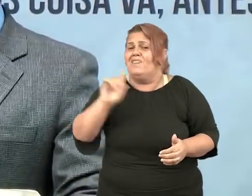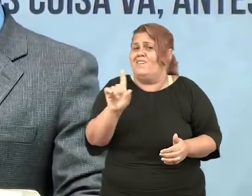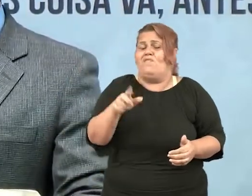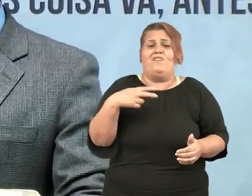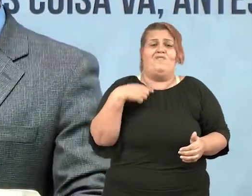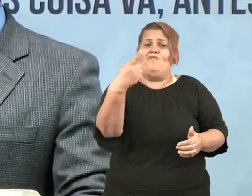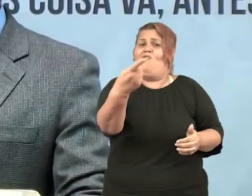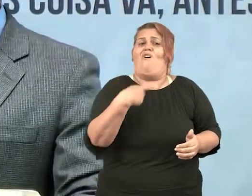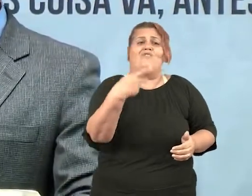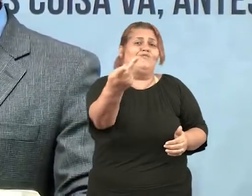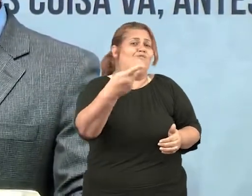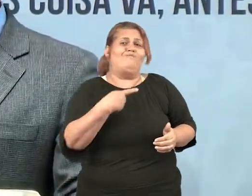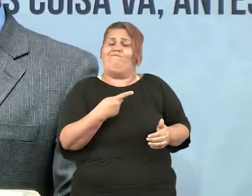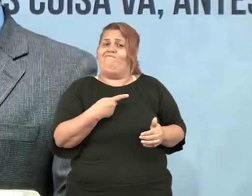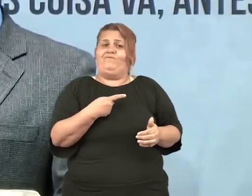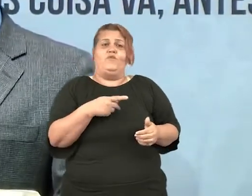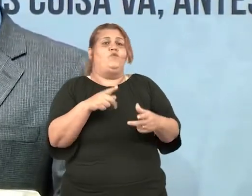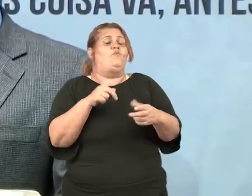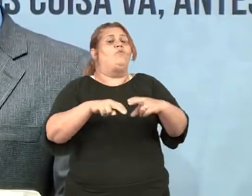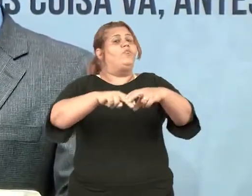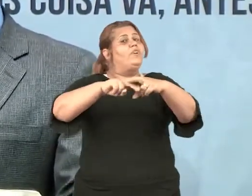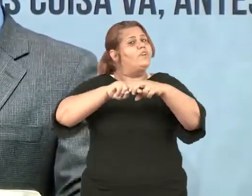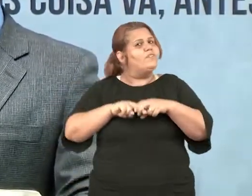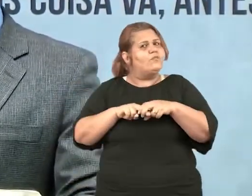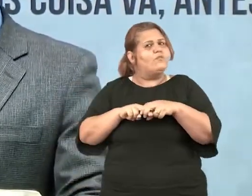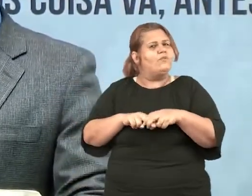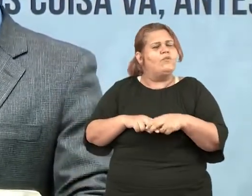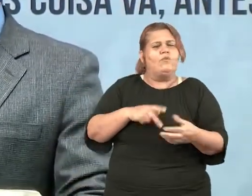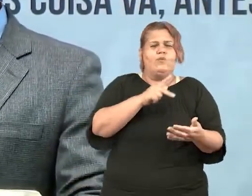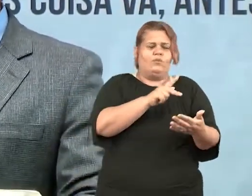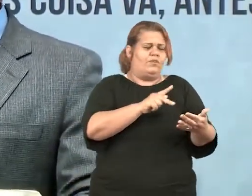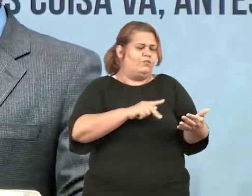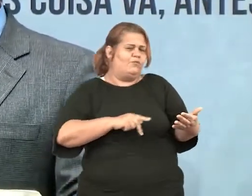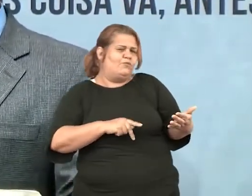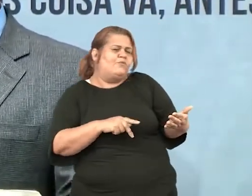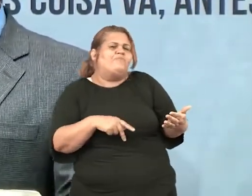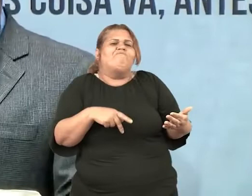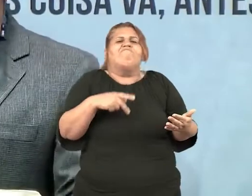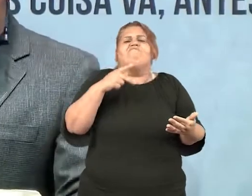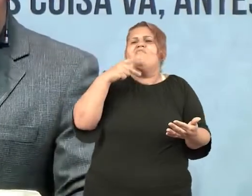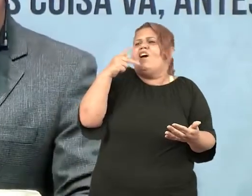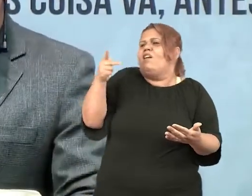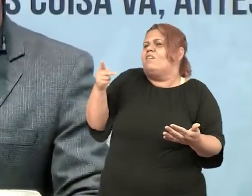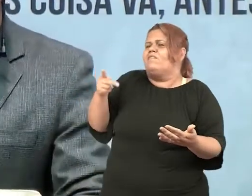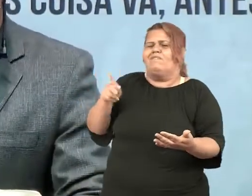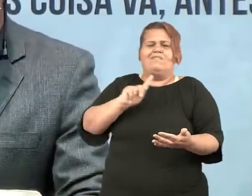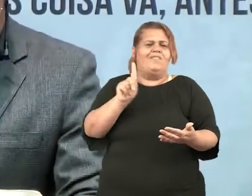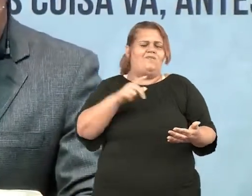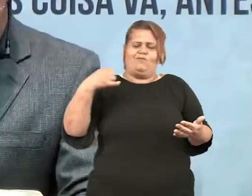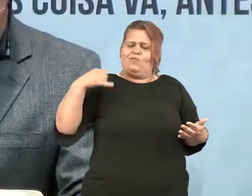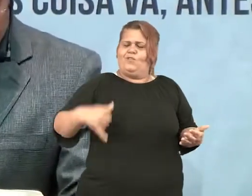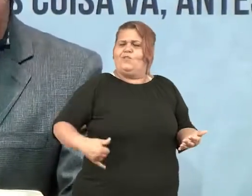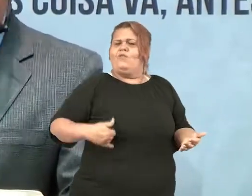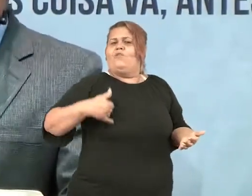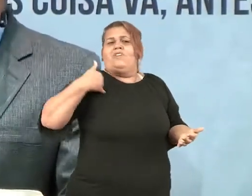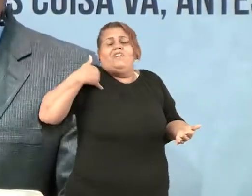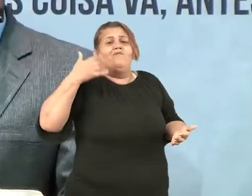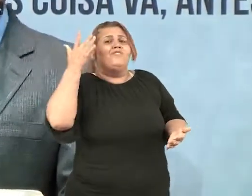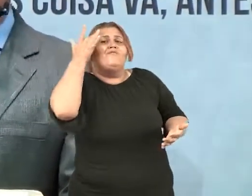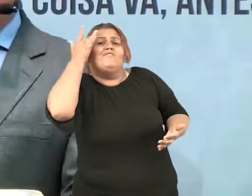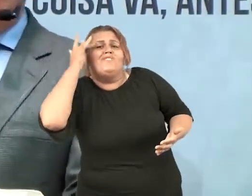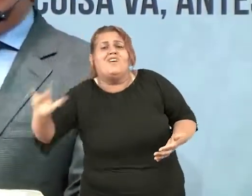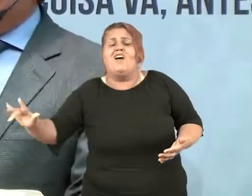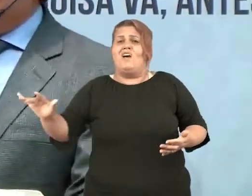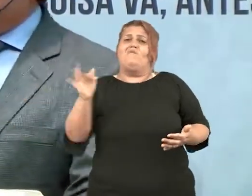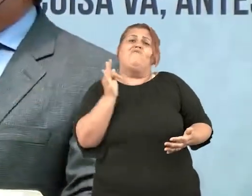pertence. Por isso o texto diz: não te glories do dia de amanhã, porque não sabes o que